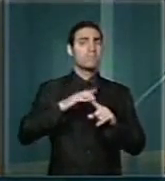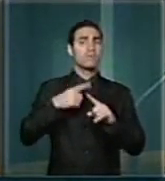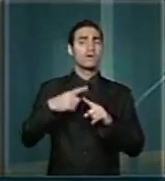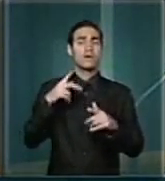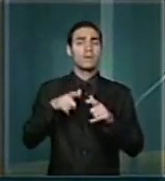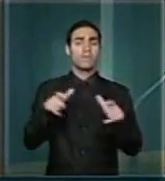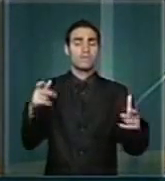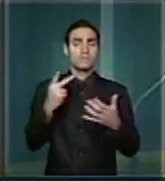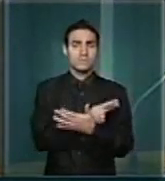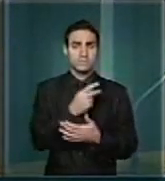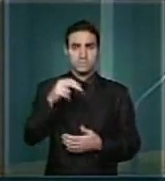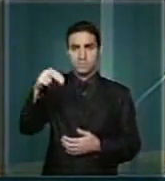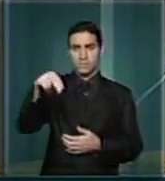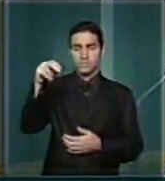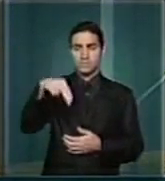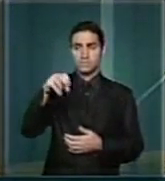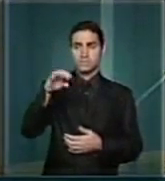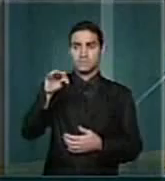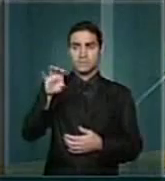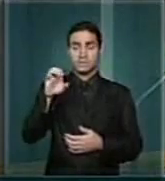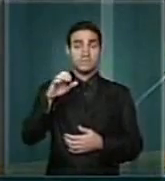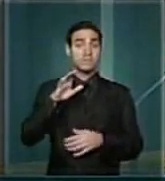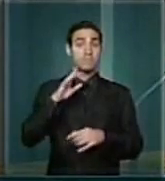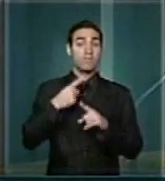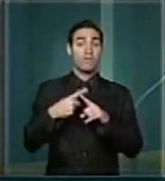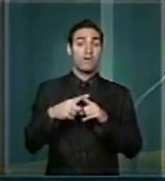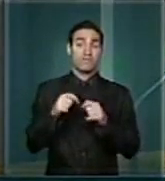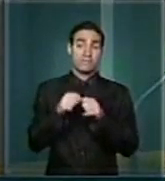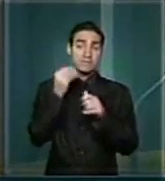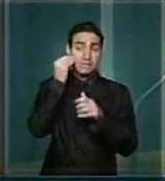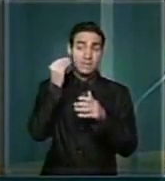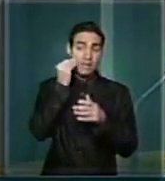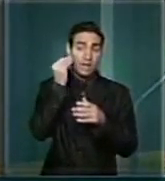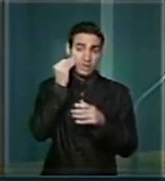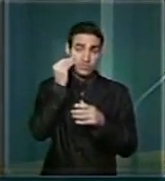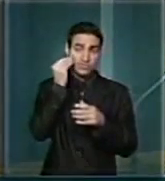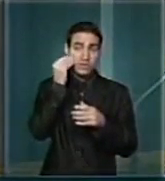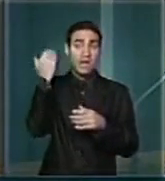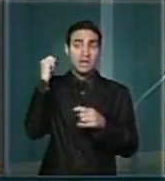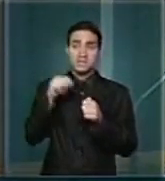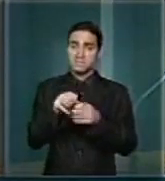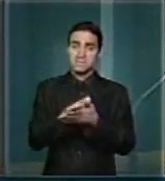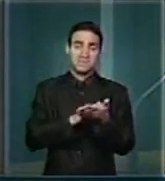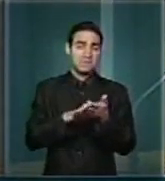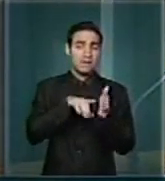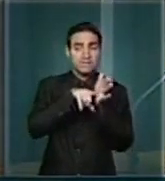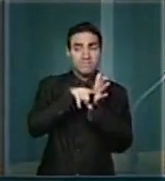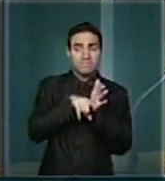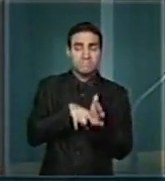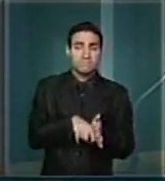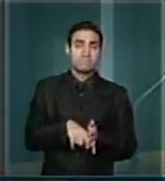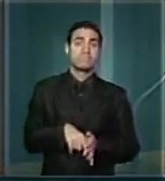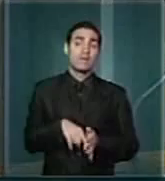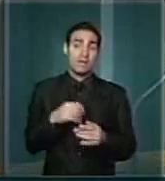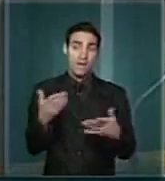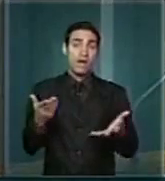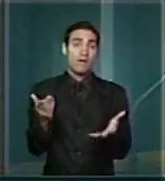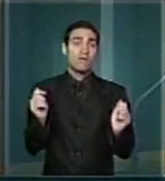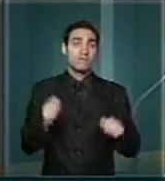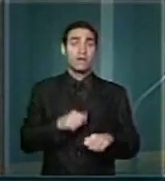explica porque mais testes passaram a ser feitos em áreas onde antes não havia acesso ao diagnóstico e também porque muitas